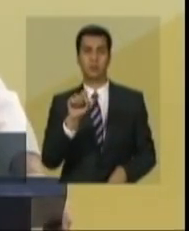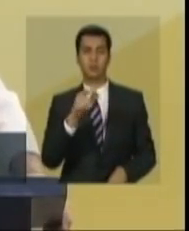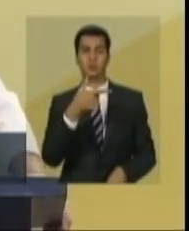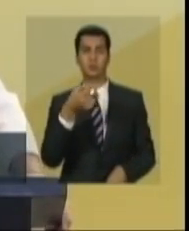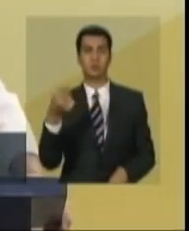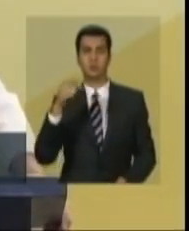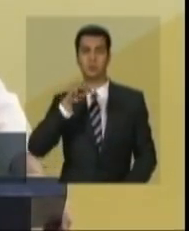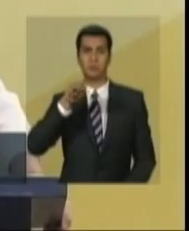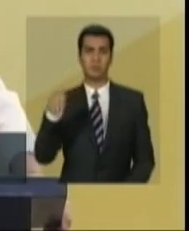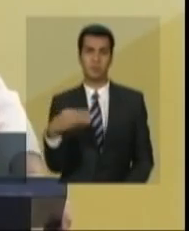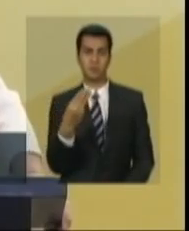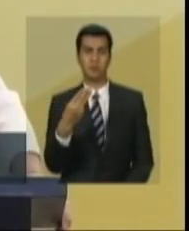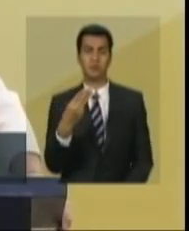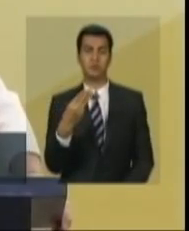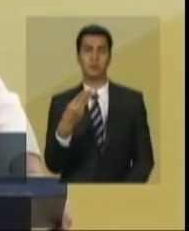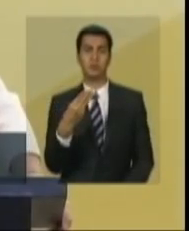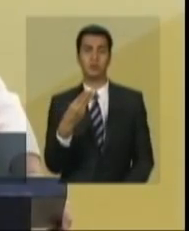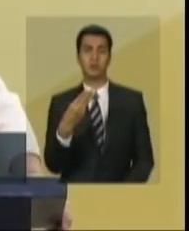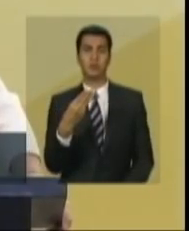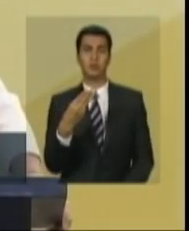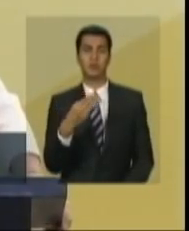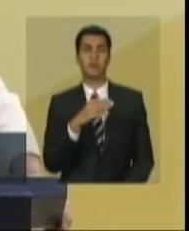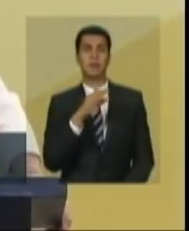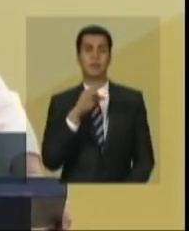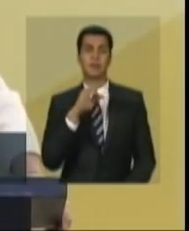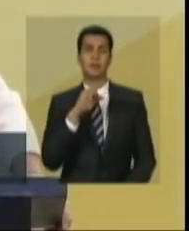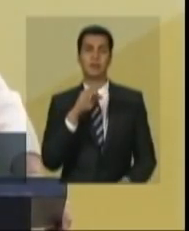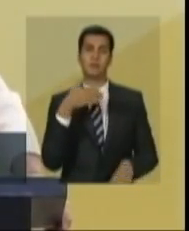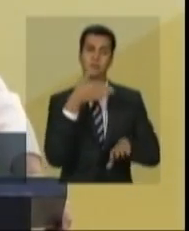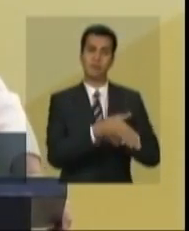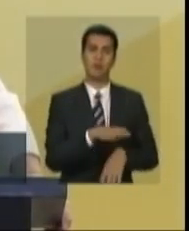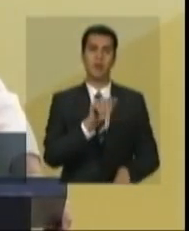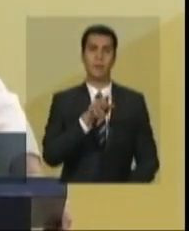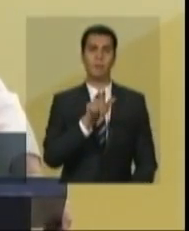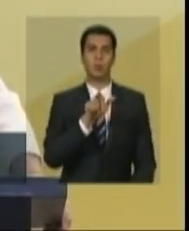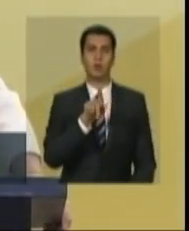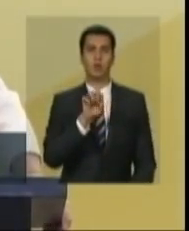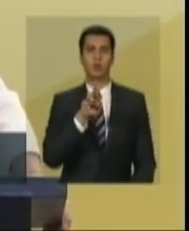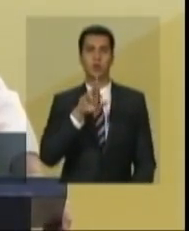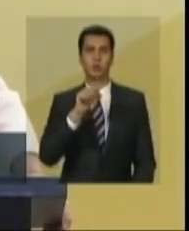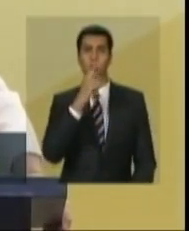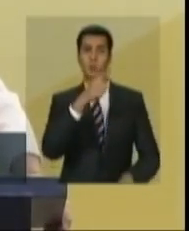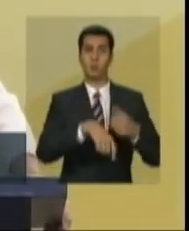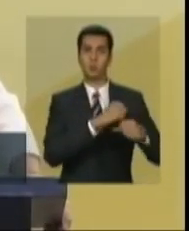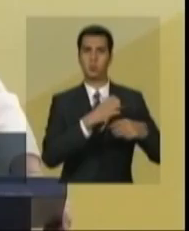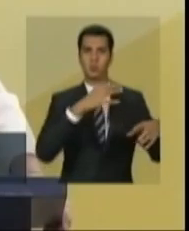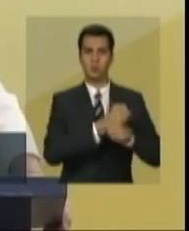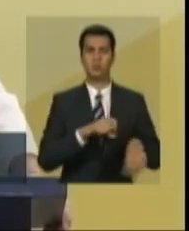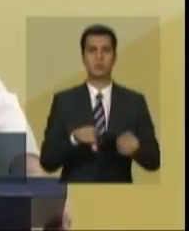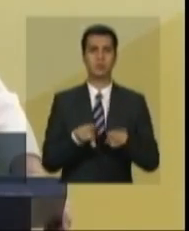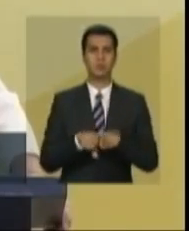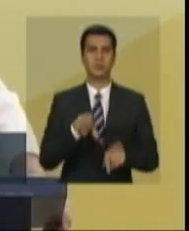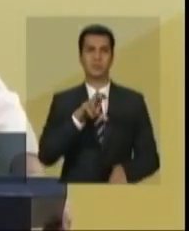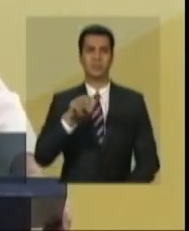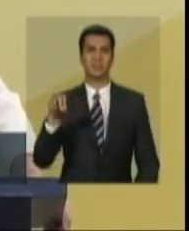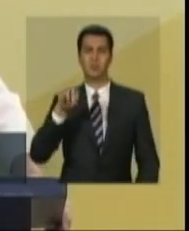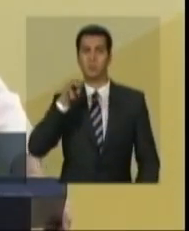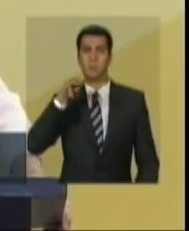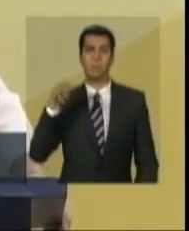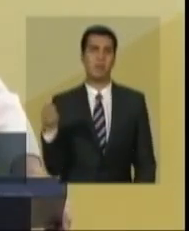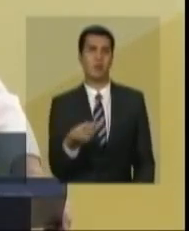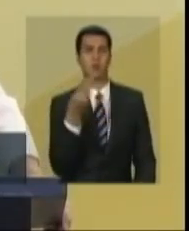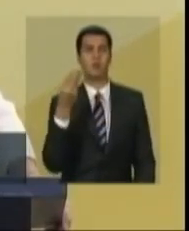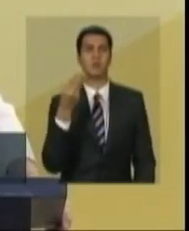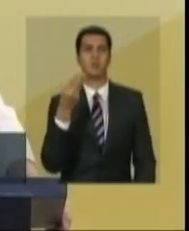milhões de procedimentos ambulatoriais por ano e 500 milhões de consultas médicas